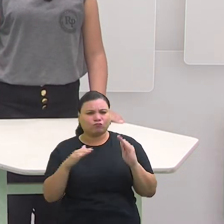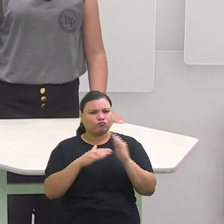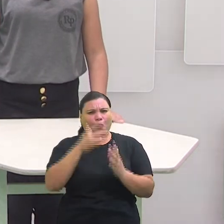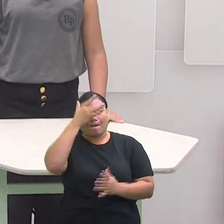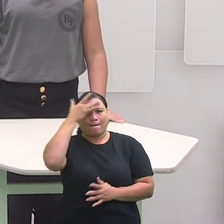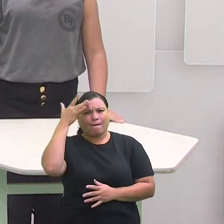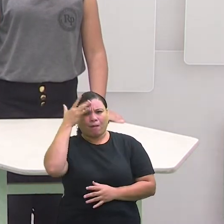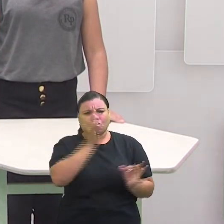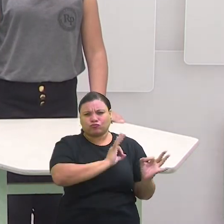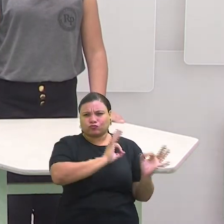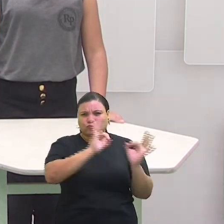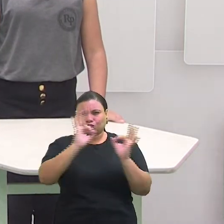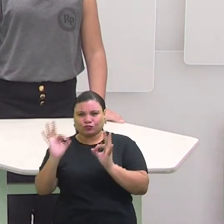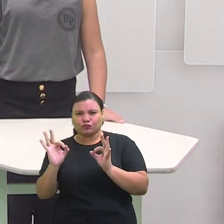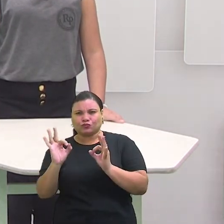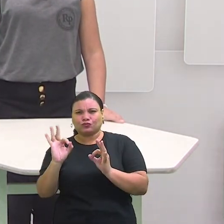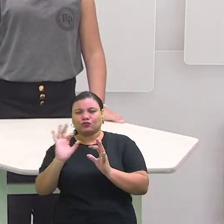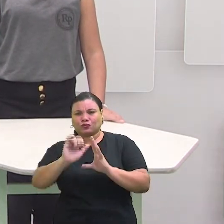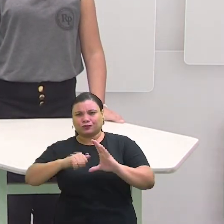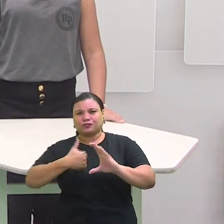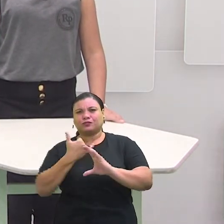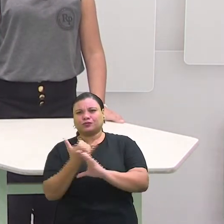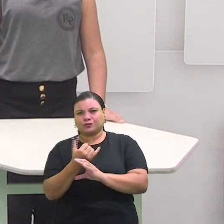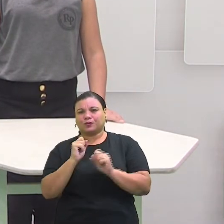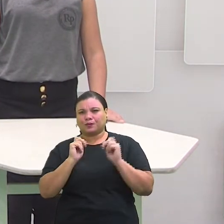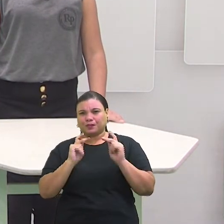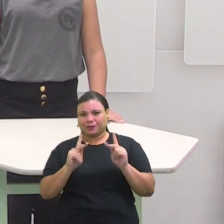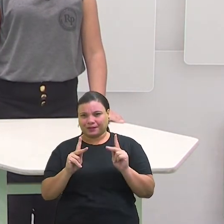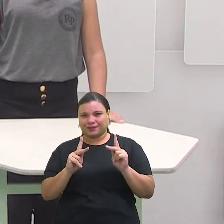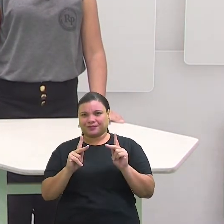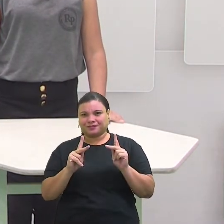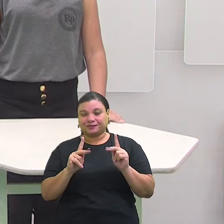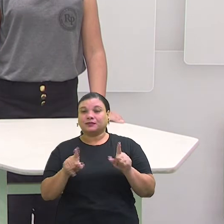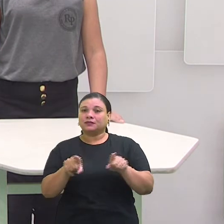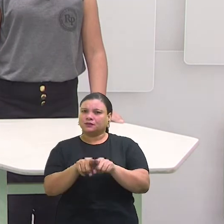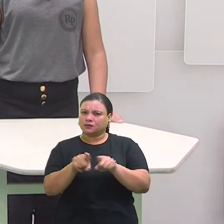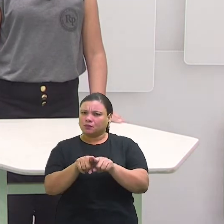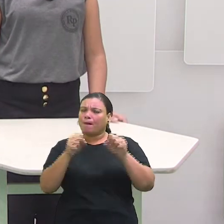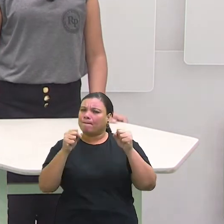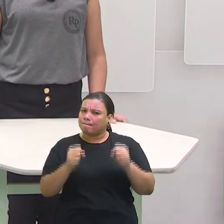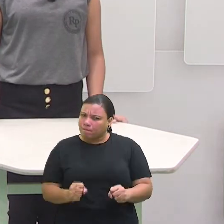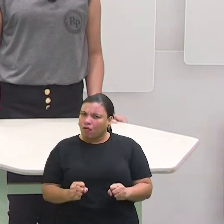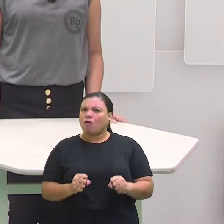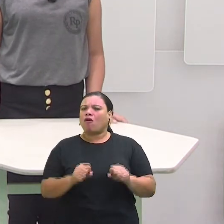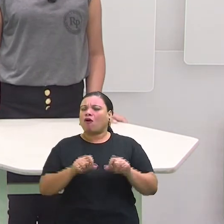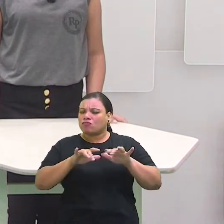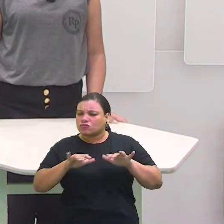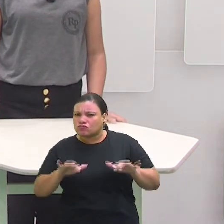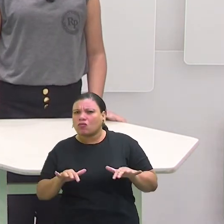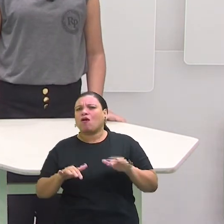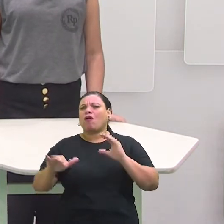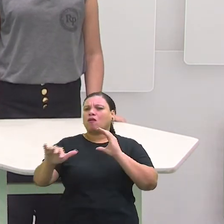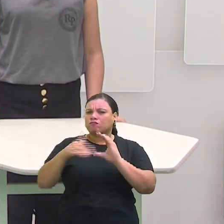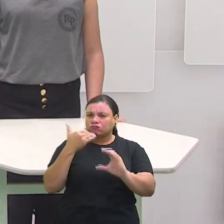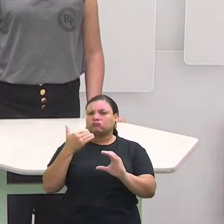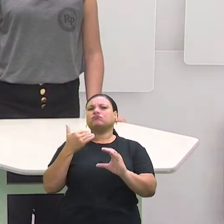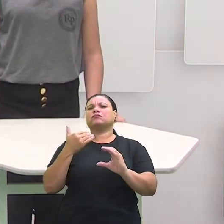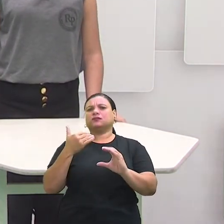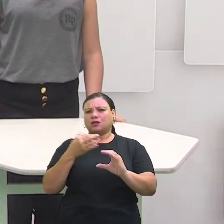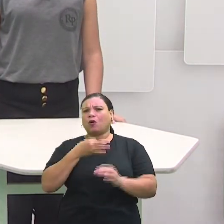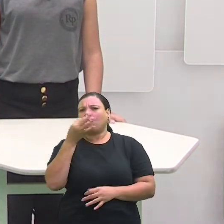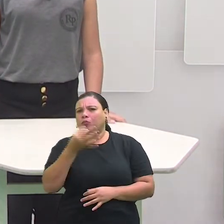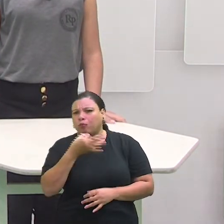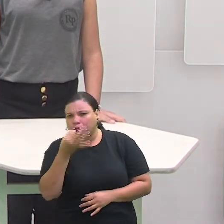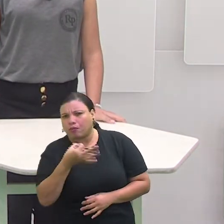YouTube. Um abraço, tá, gente? Deixem comentários de vocês aí, tá, gente, o que vocês estão achando, né,